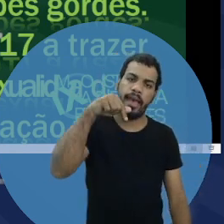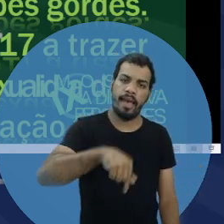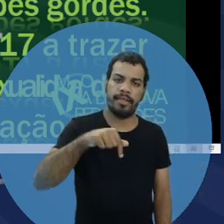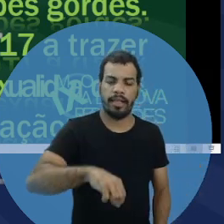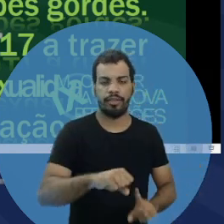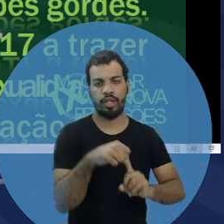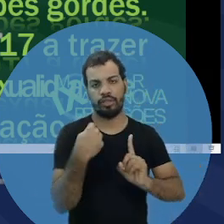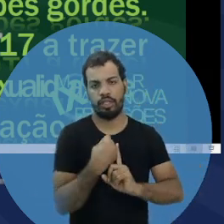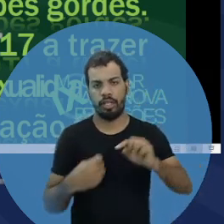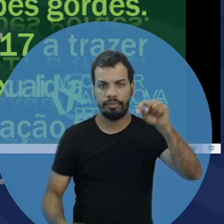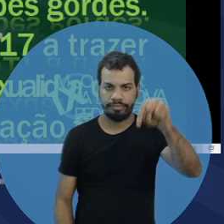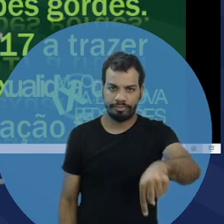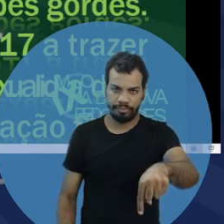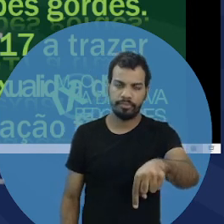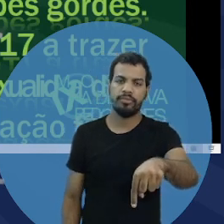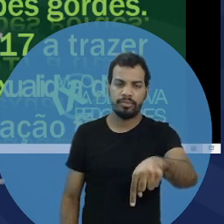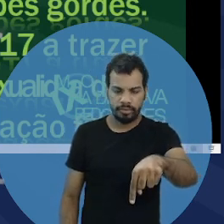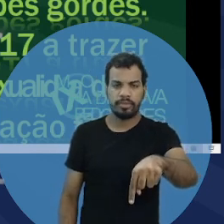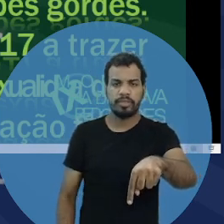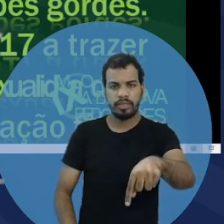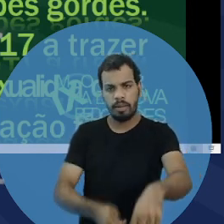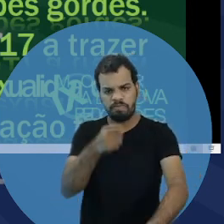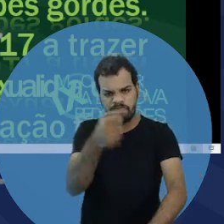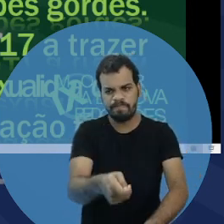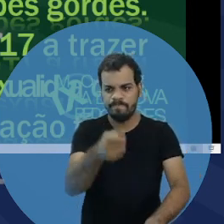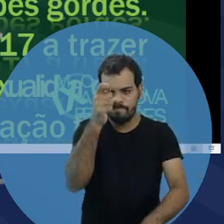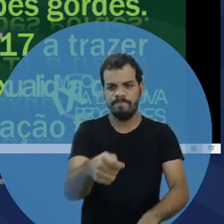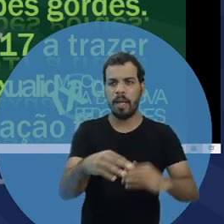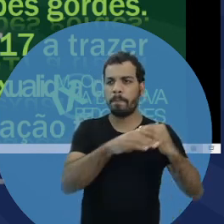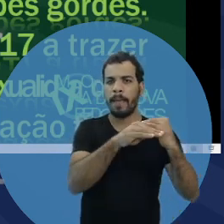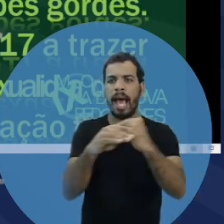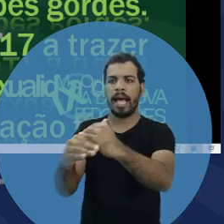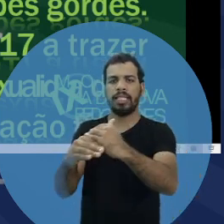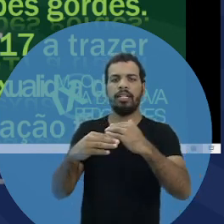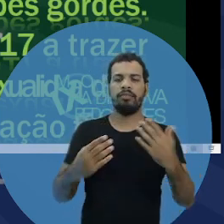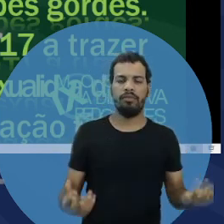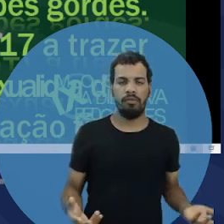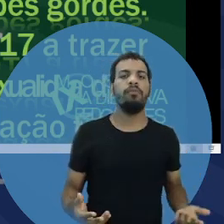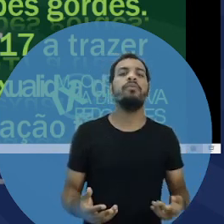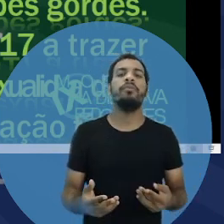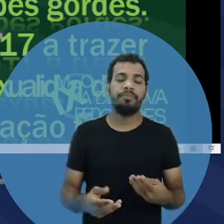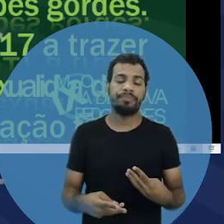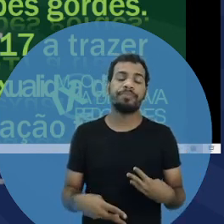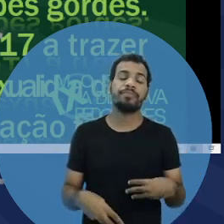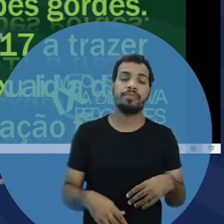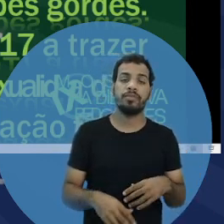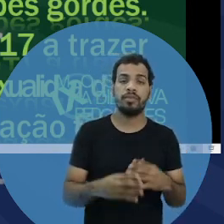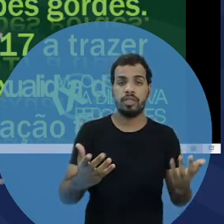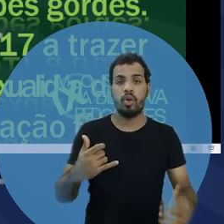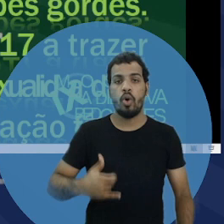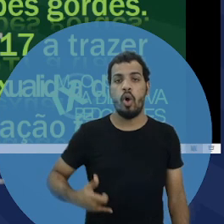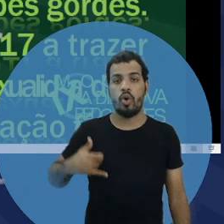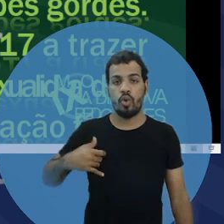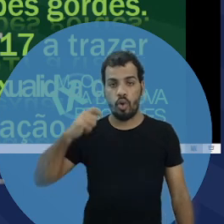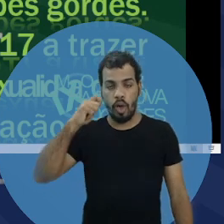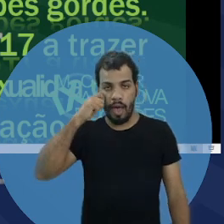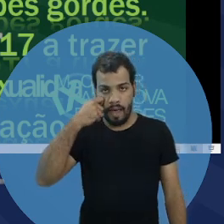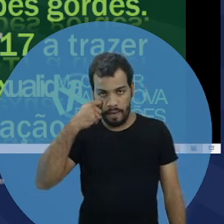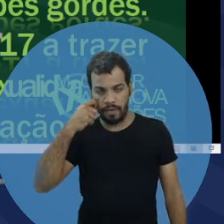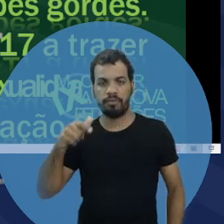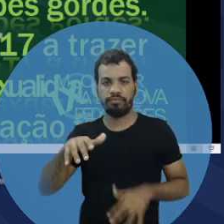né, impondo padrões. E aí, desde do desfile do Orgulho Afro até as